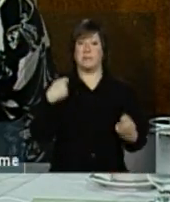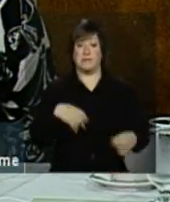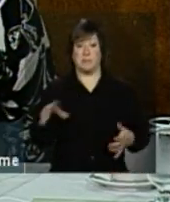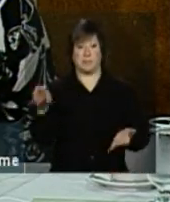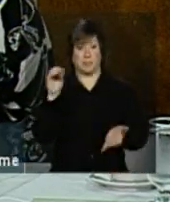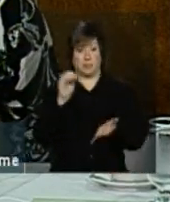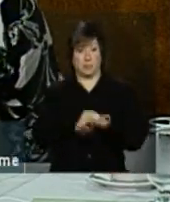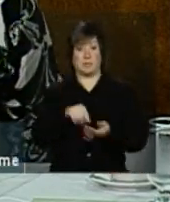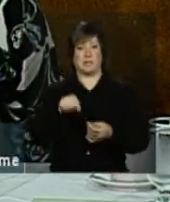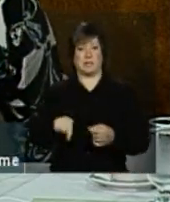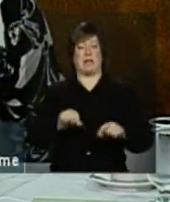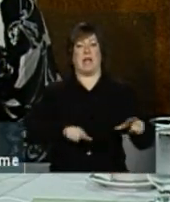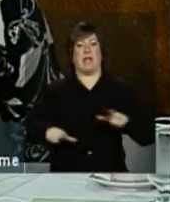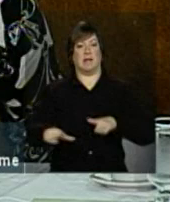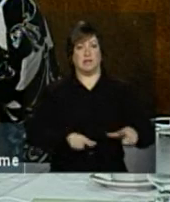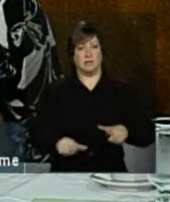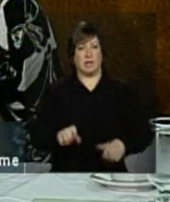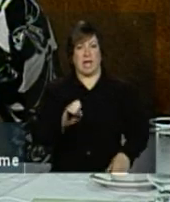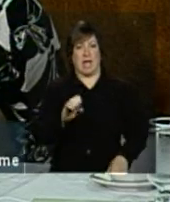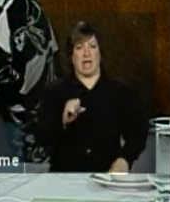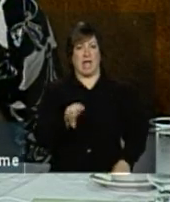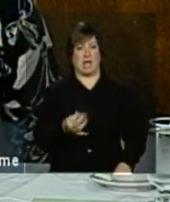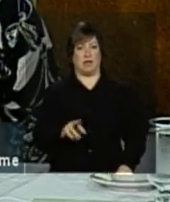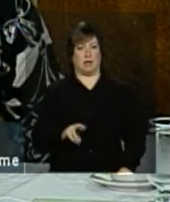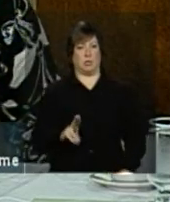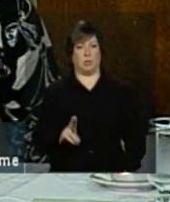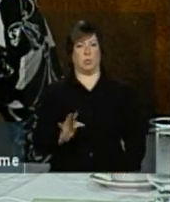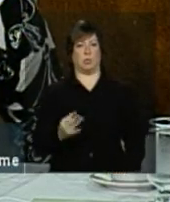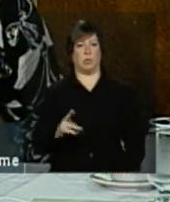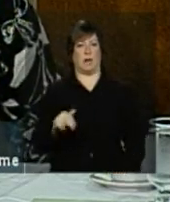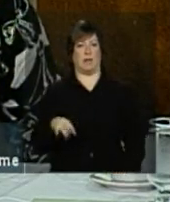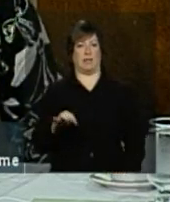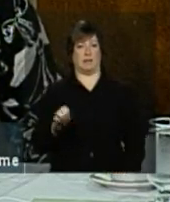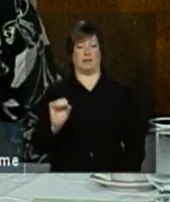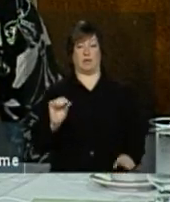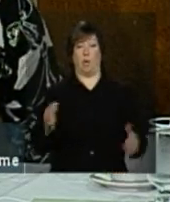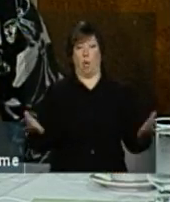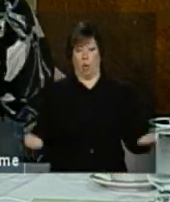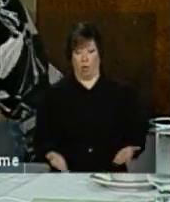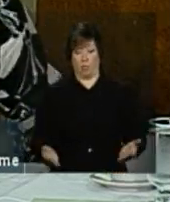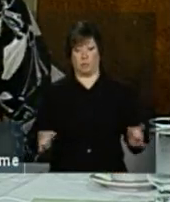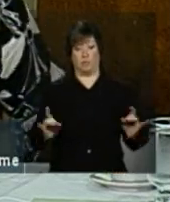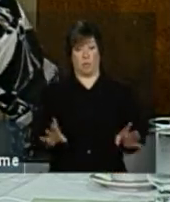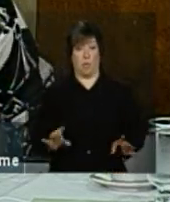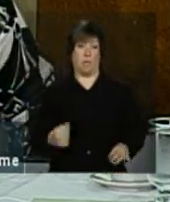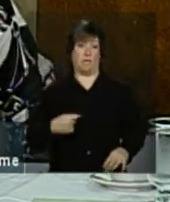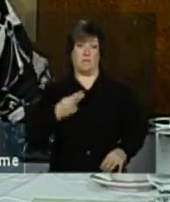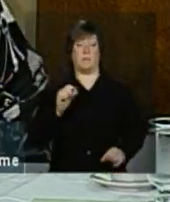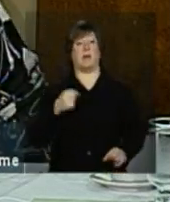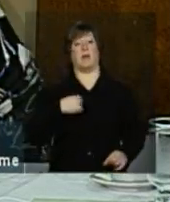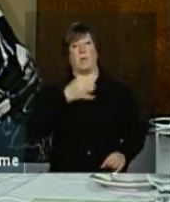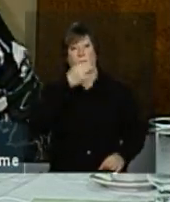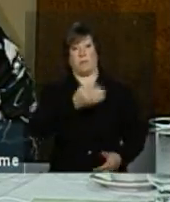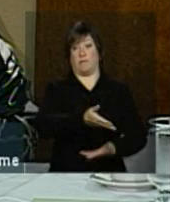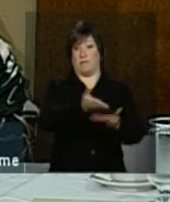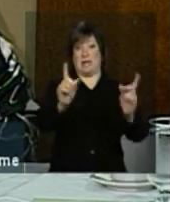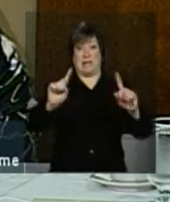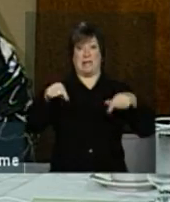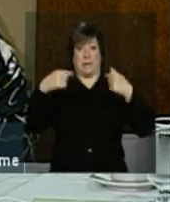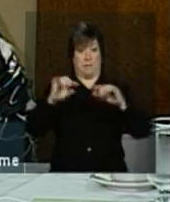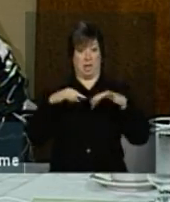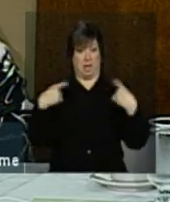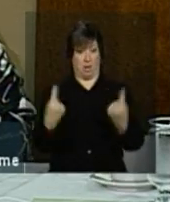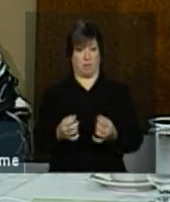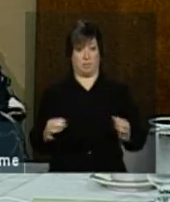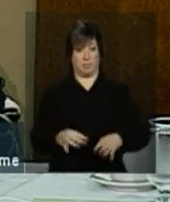ações estruturantes ou nós né hoje mesmo é só ler eu eu sugiro que os senhores aqui depois da reunião